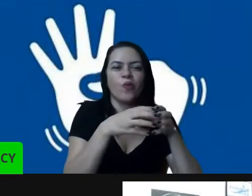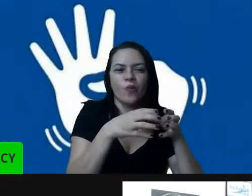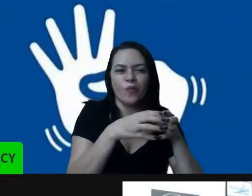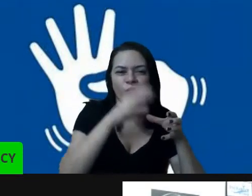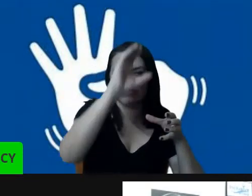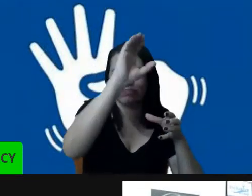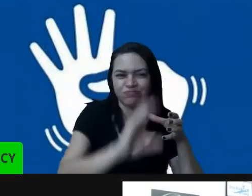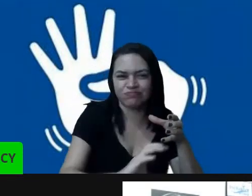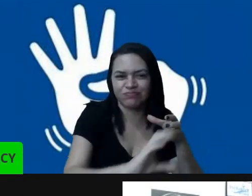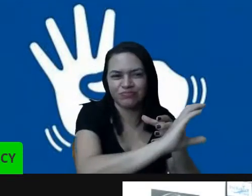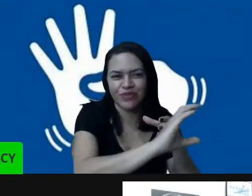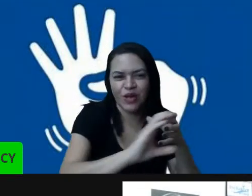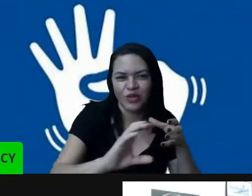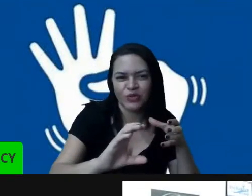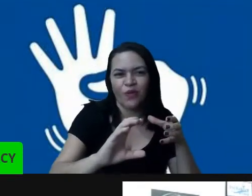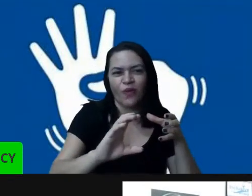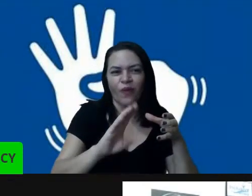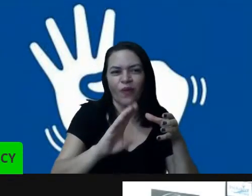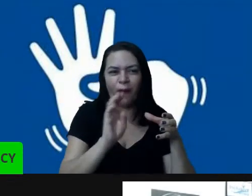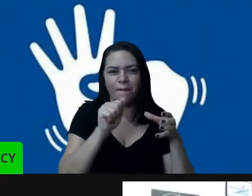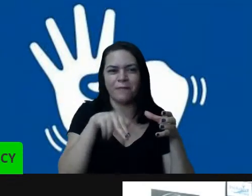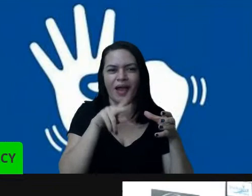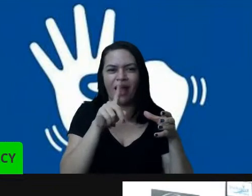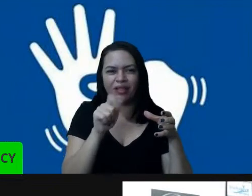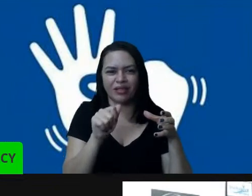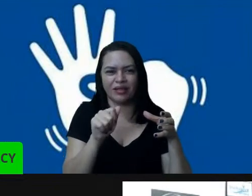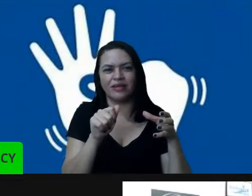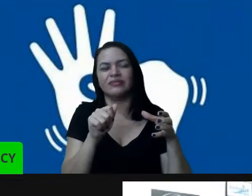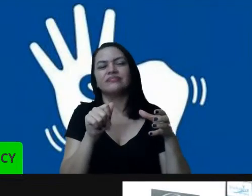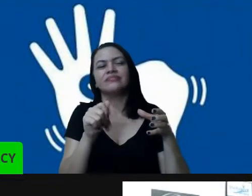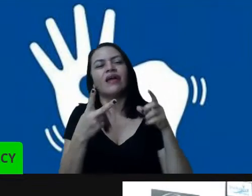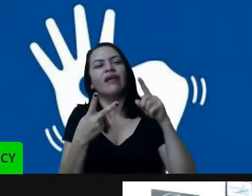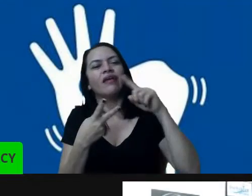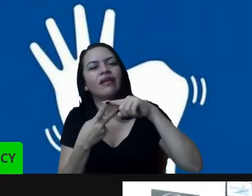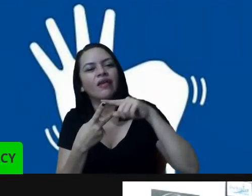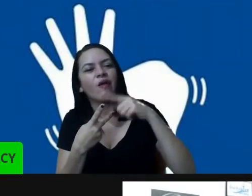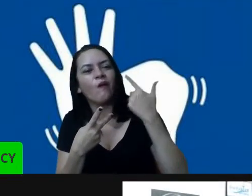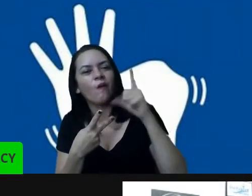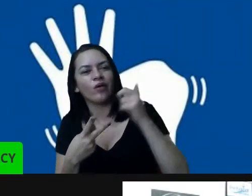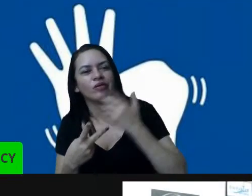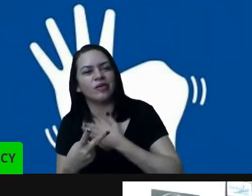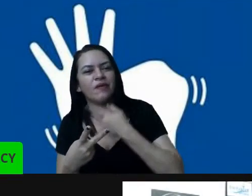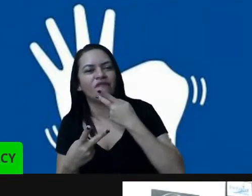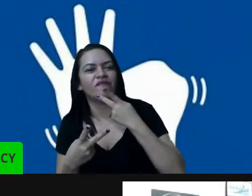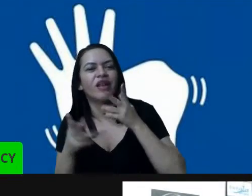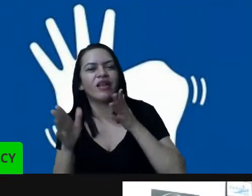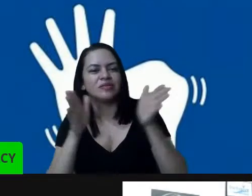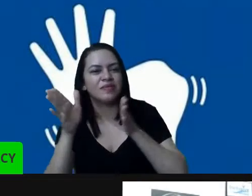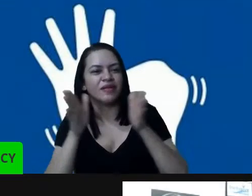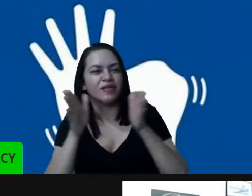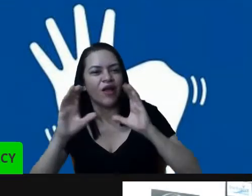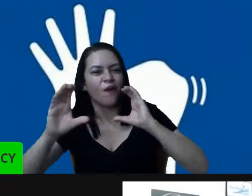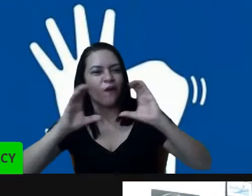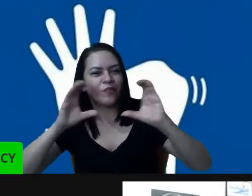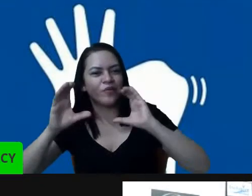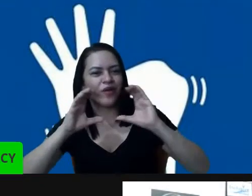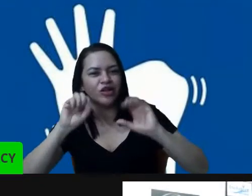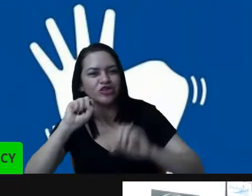Então, o que tu tem para falar para essas pessoas sobre essa questão da acessibilidade comunicacional em shows, em lives?